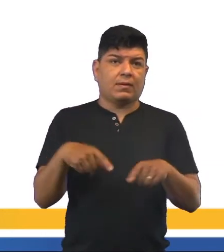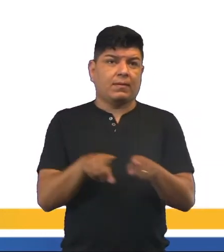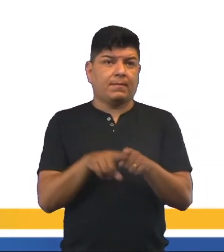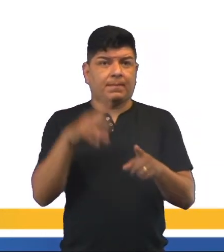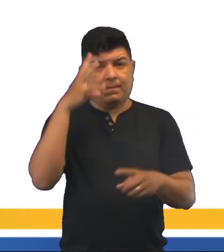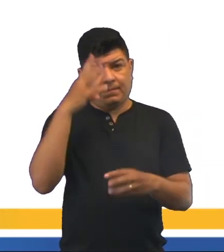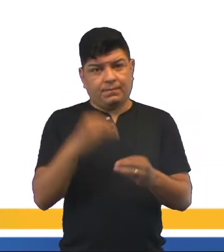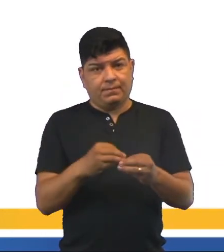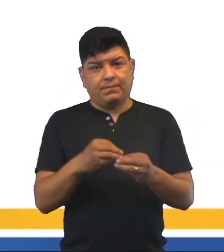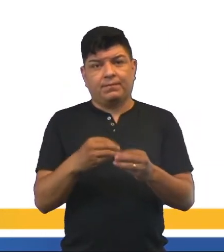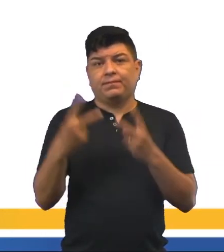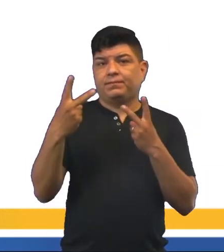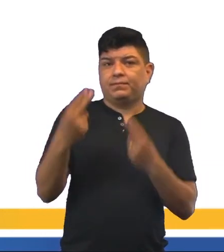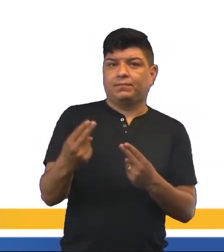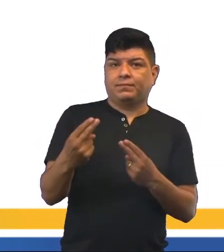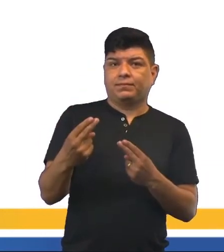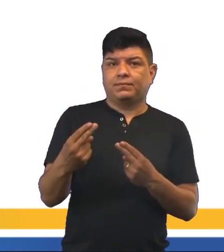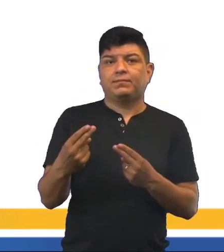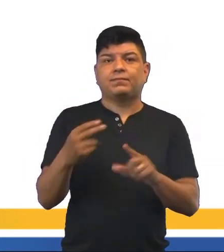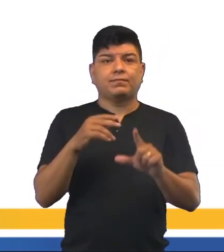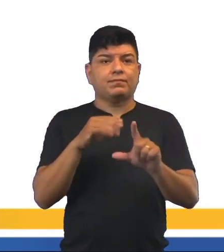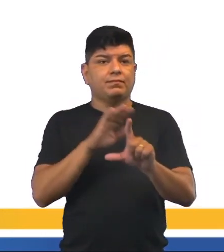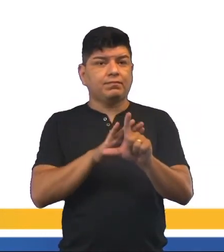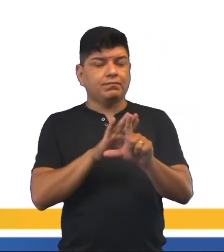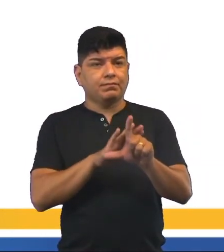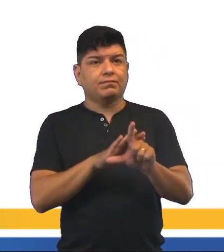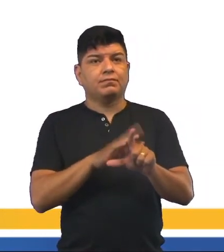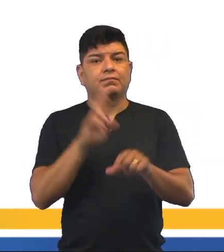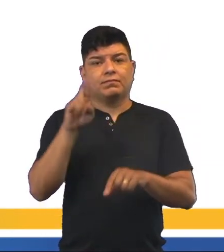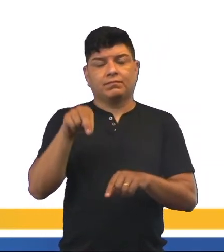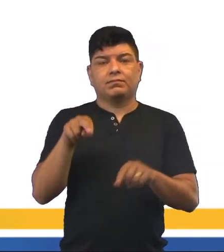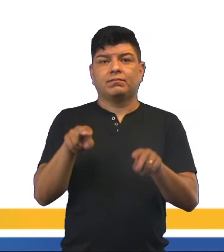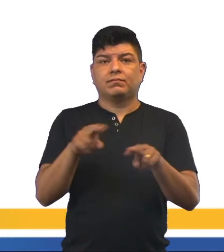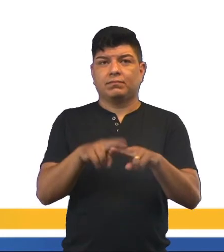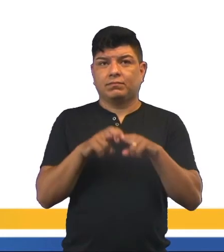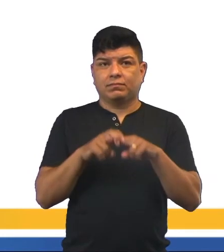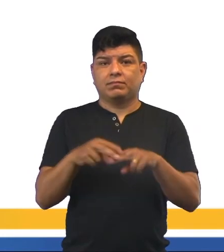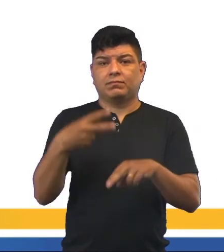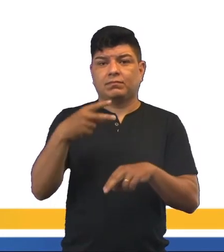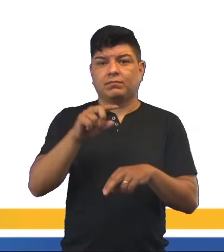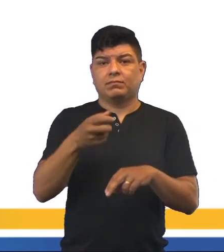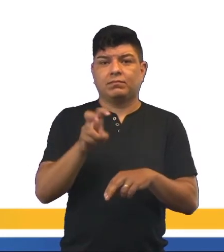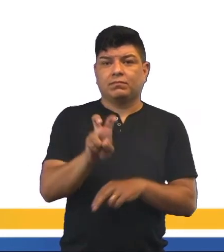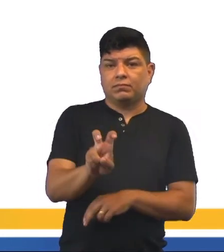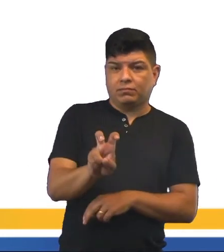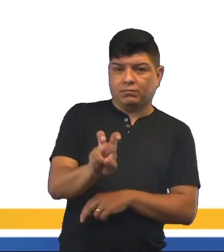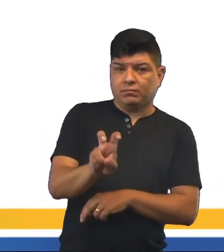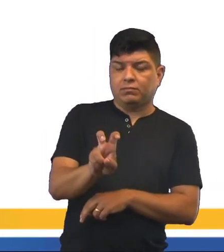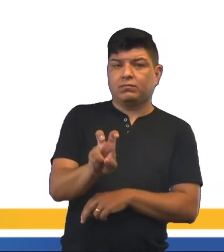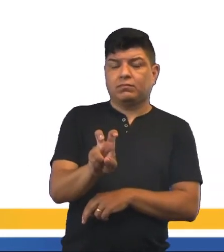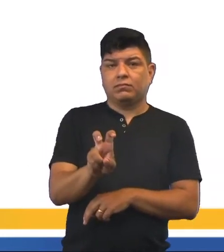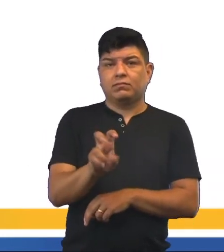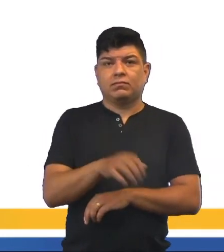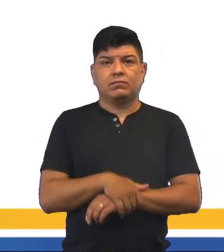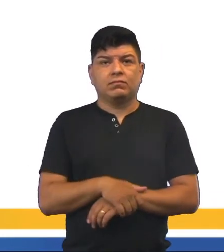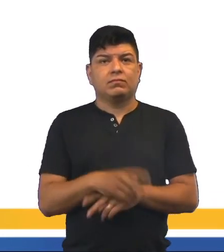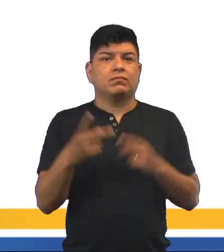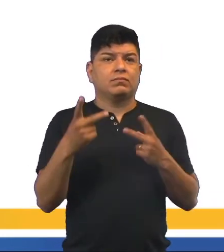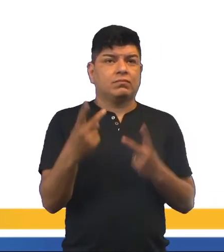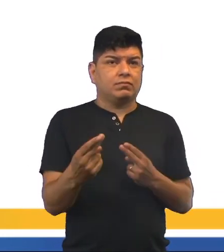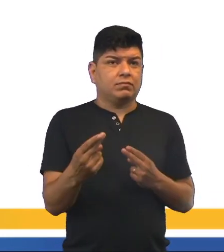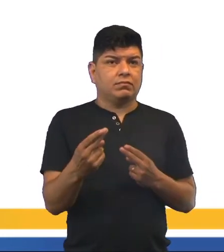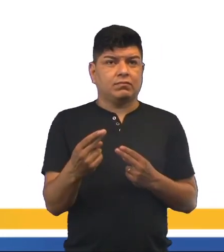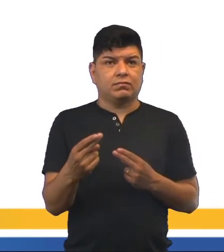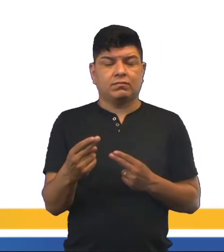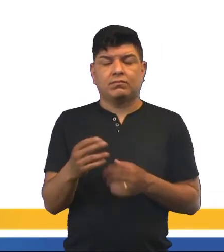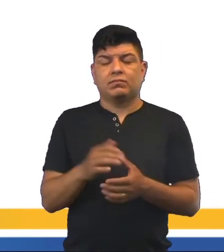sei que é igual à razão dos lados, não é isso? Então, 2 sobre 5, que é minha razão de semelhança, vai ser igual,